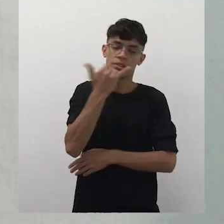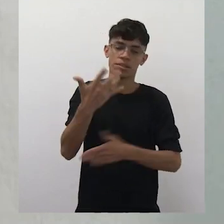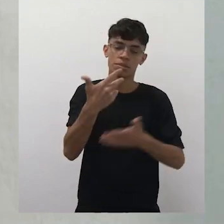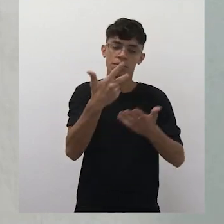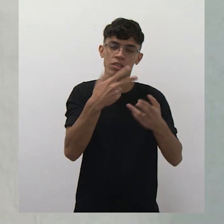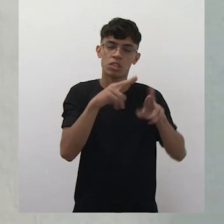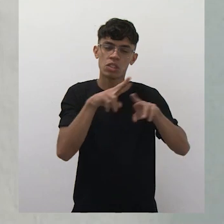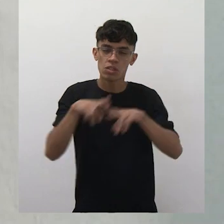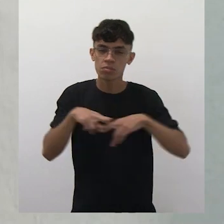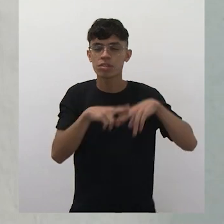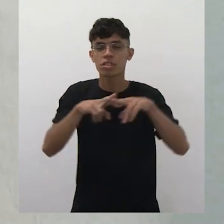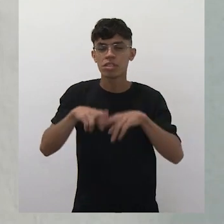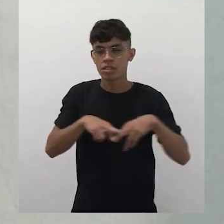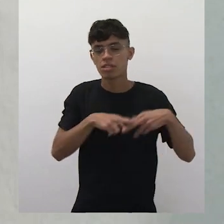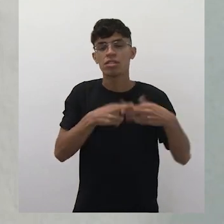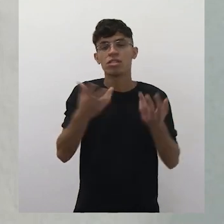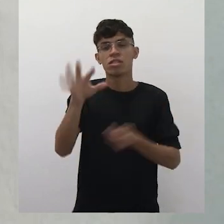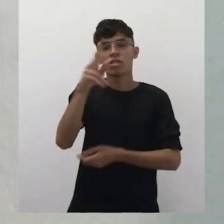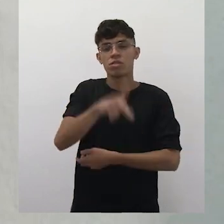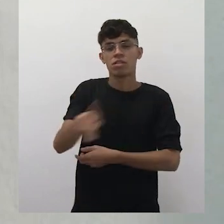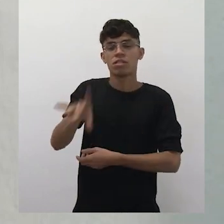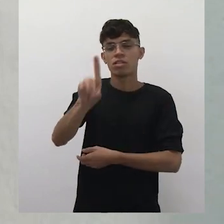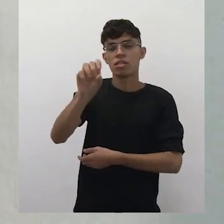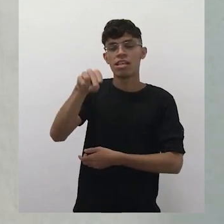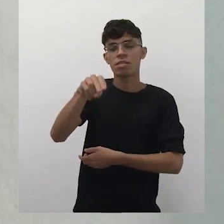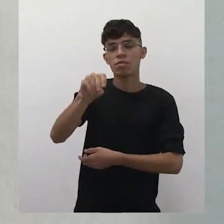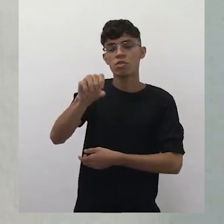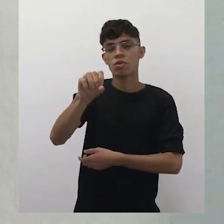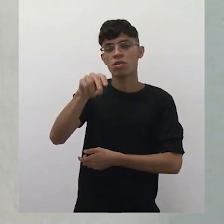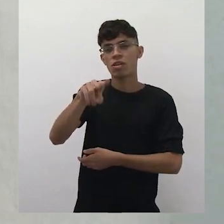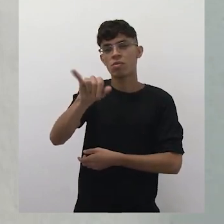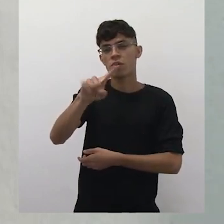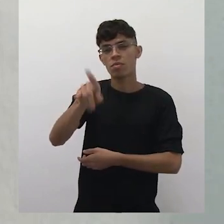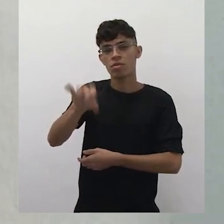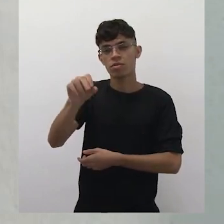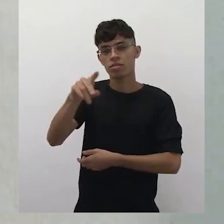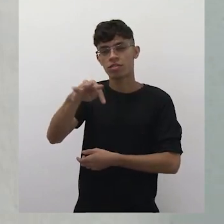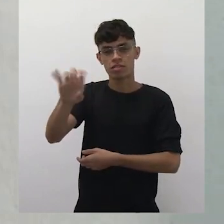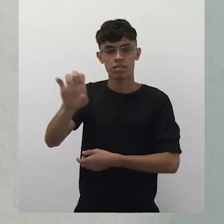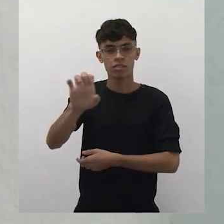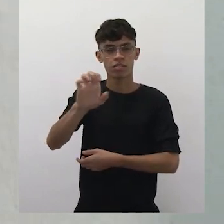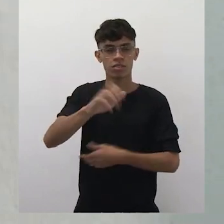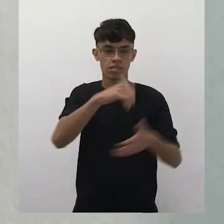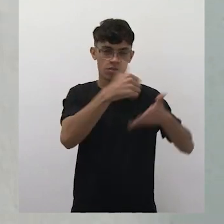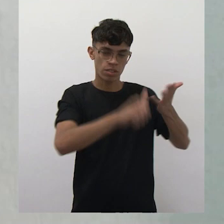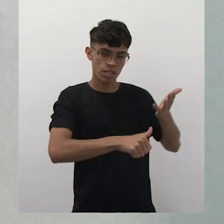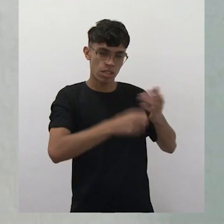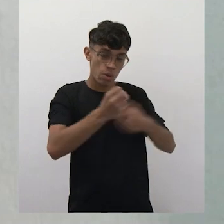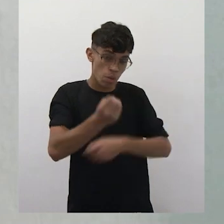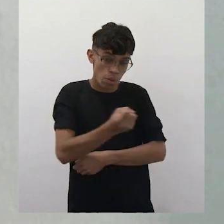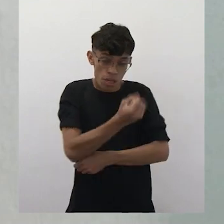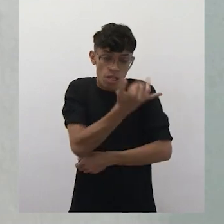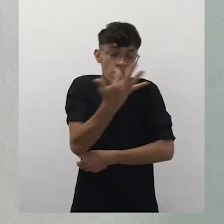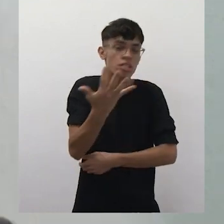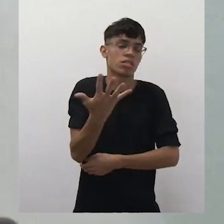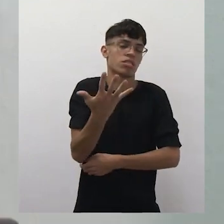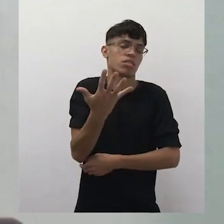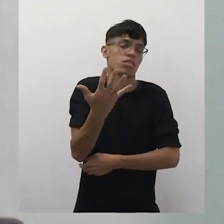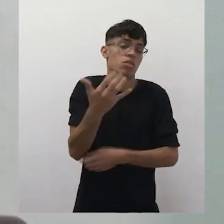revisão. Professor Donizete, avaliar a qualidade e não a quantidade.